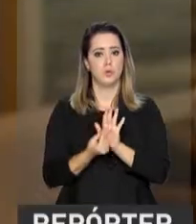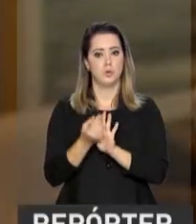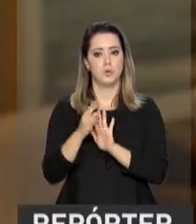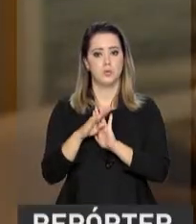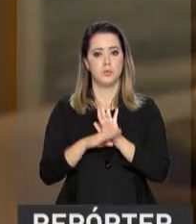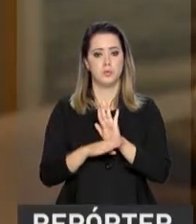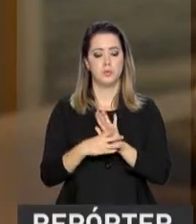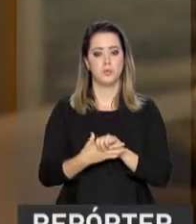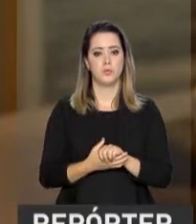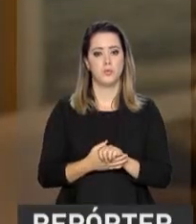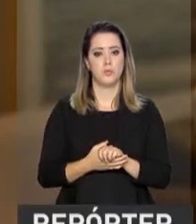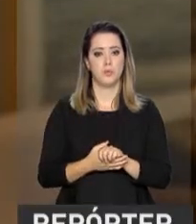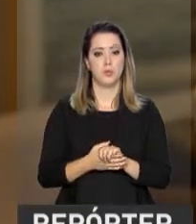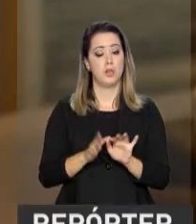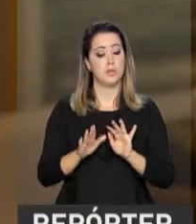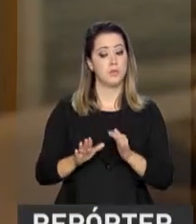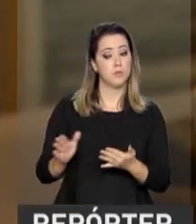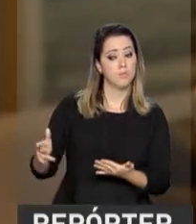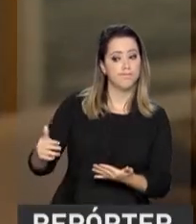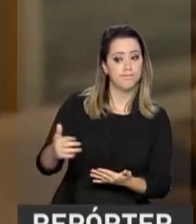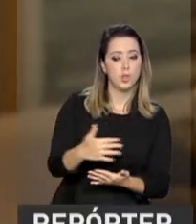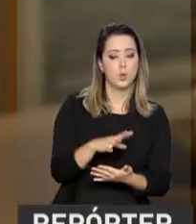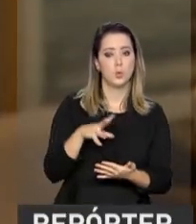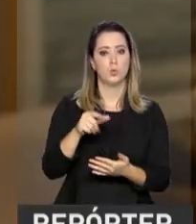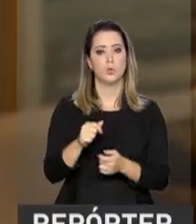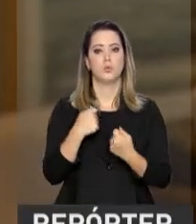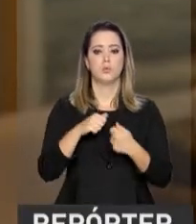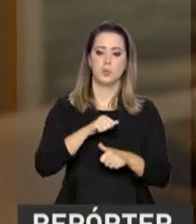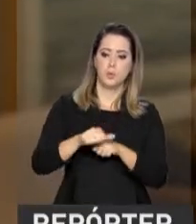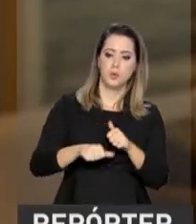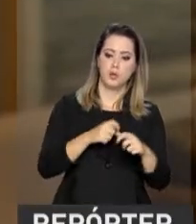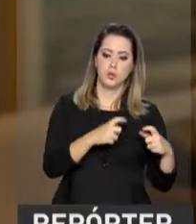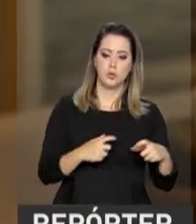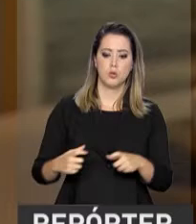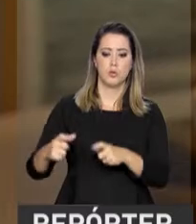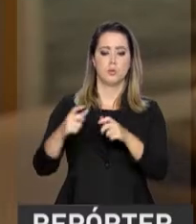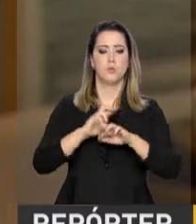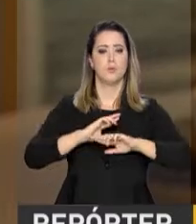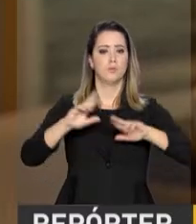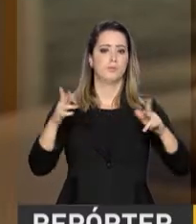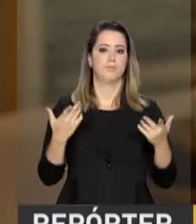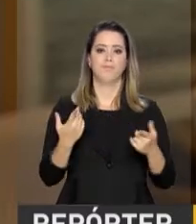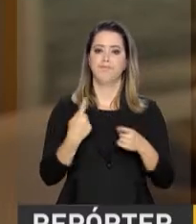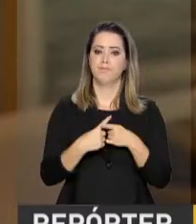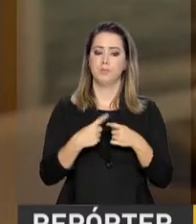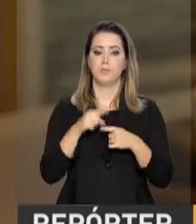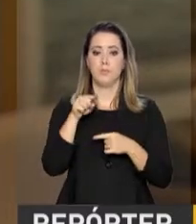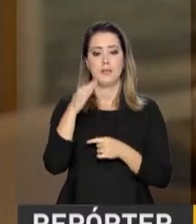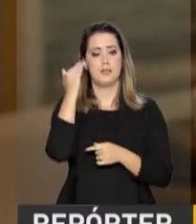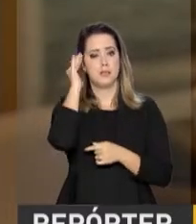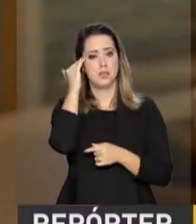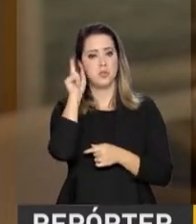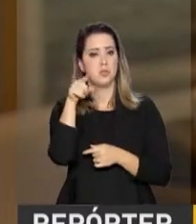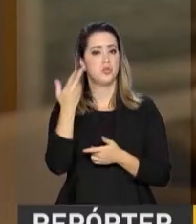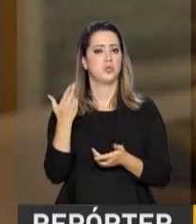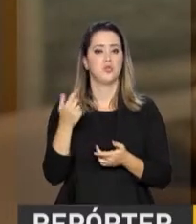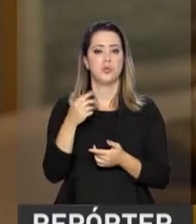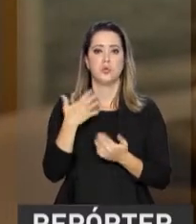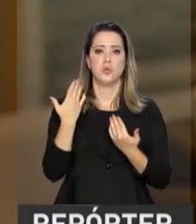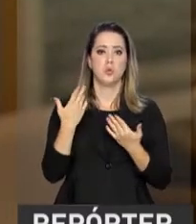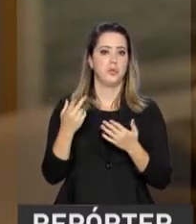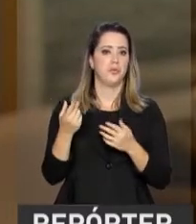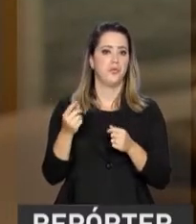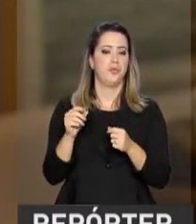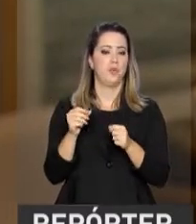muitas vezes você não captou a integrar você teve de mudar de lugar por outros motivos e era entendido como simplesmente não não